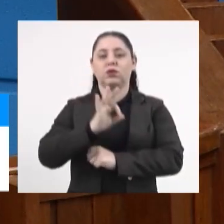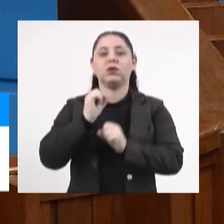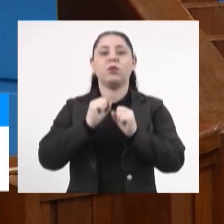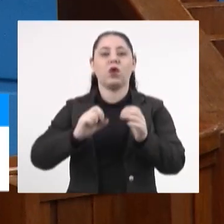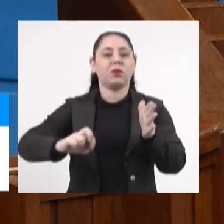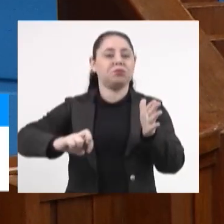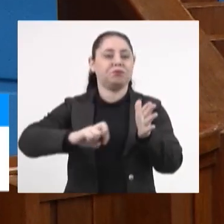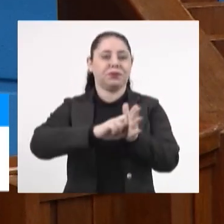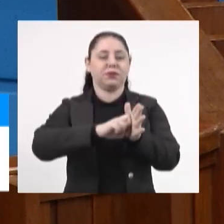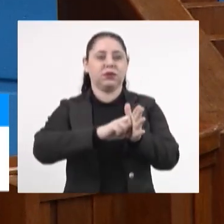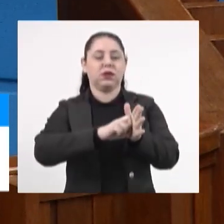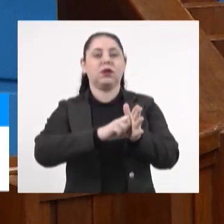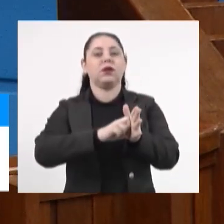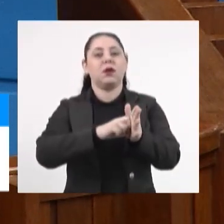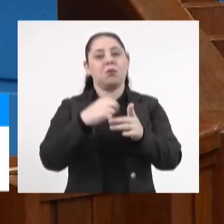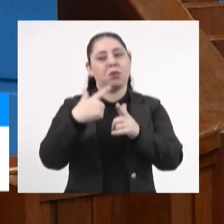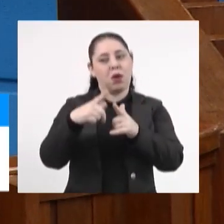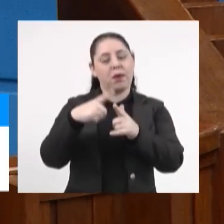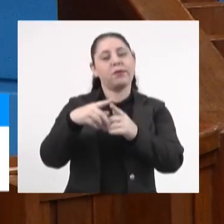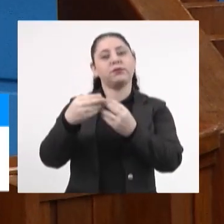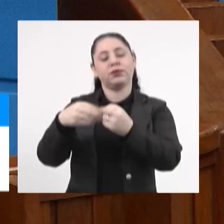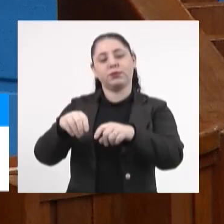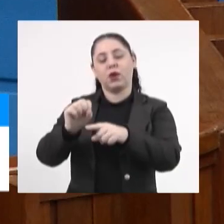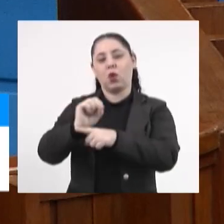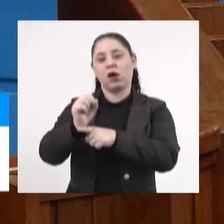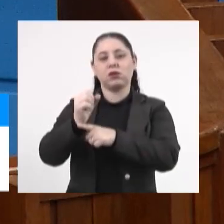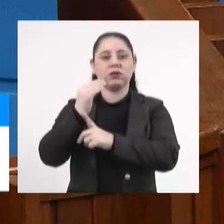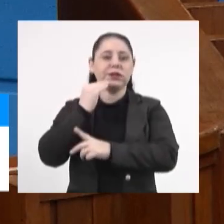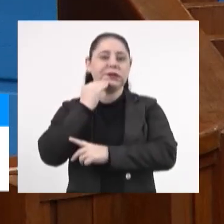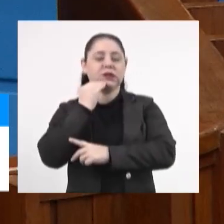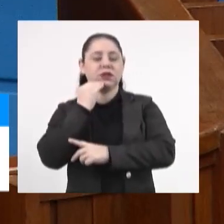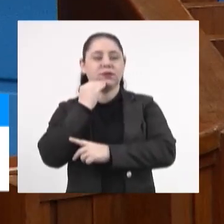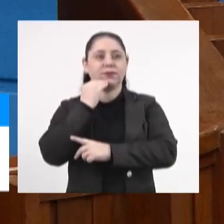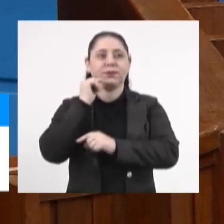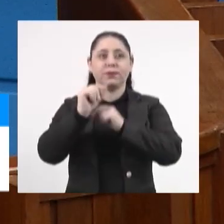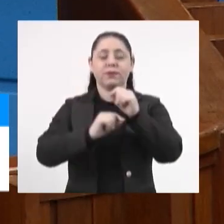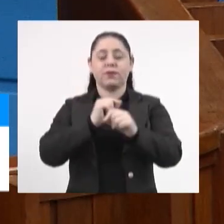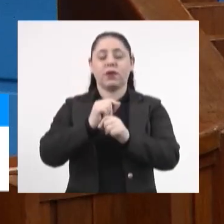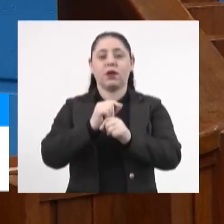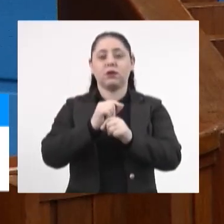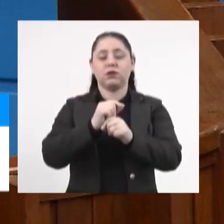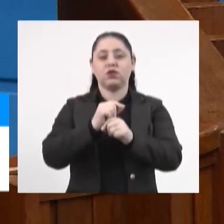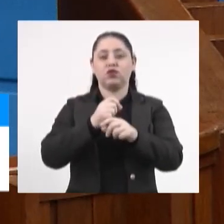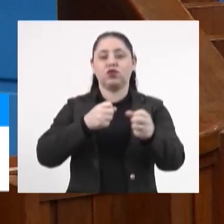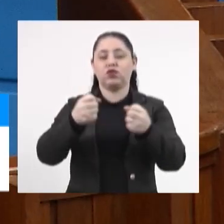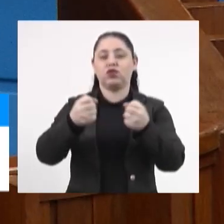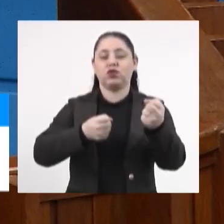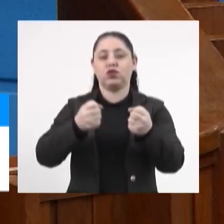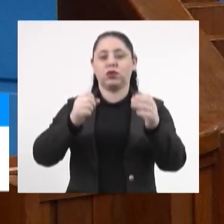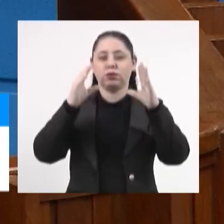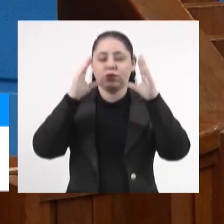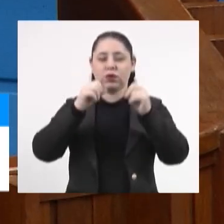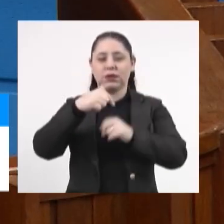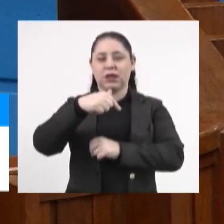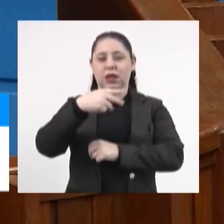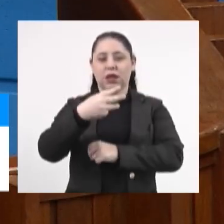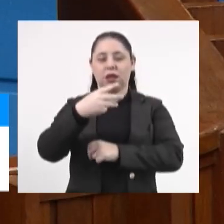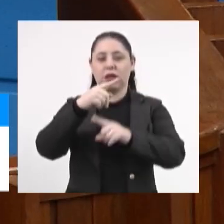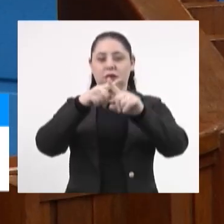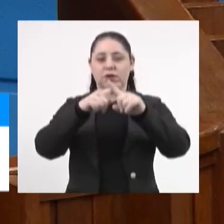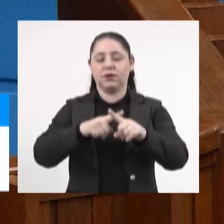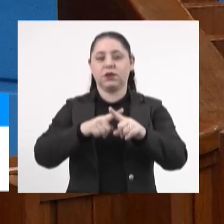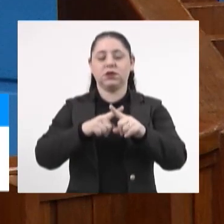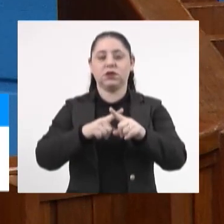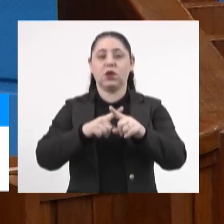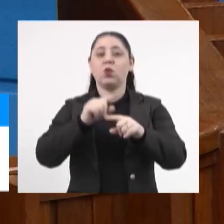causar acidentes e danos aos veículos. Dirigir à noite aumenta em 73 vezes o risco de colidir com o animal e das